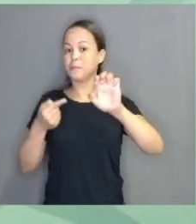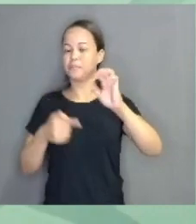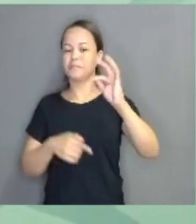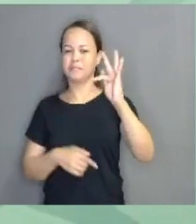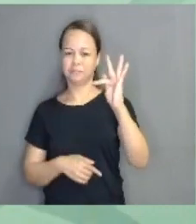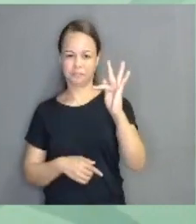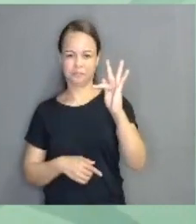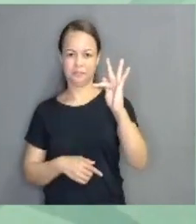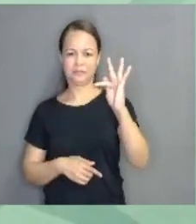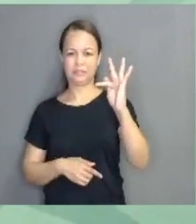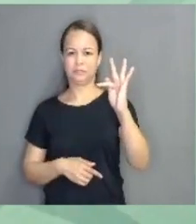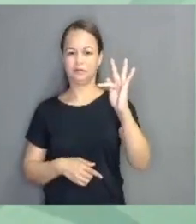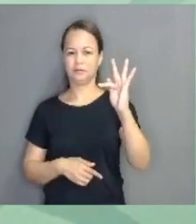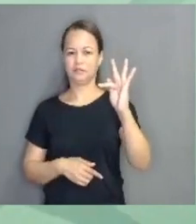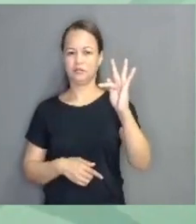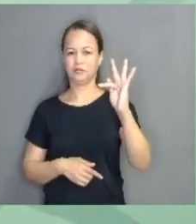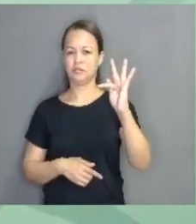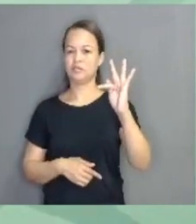F.